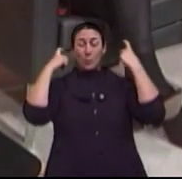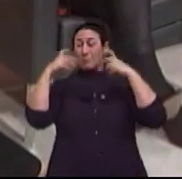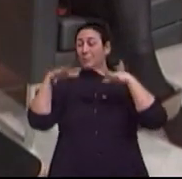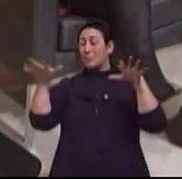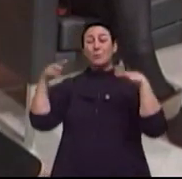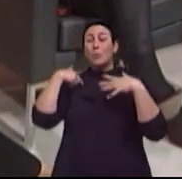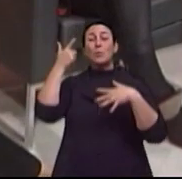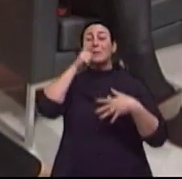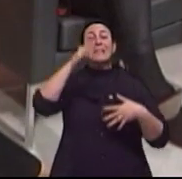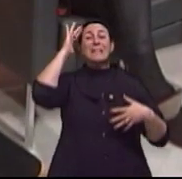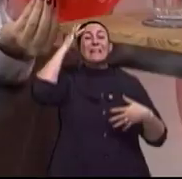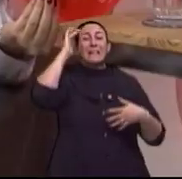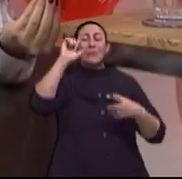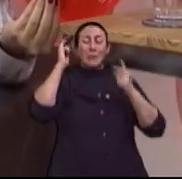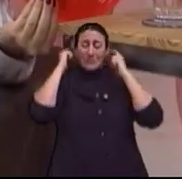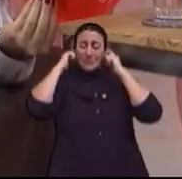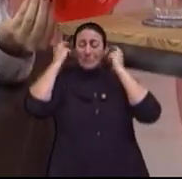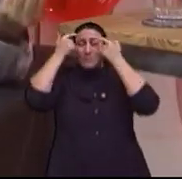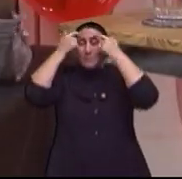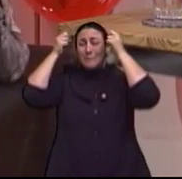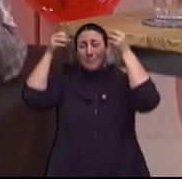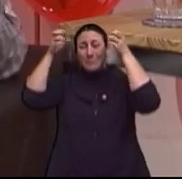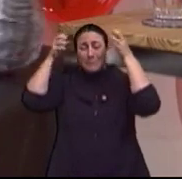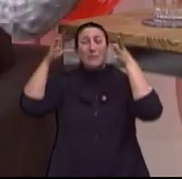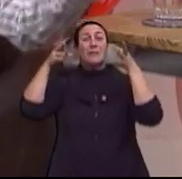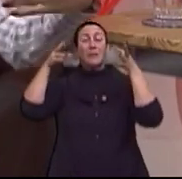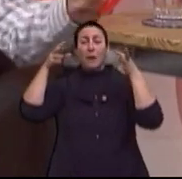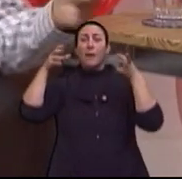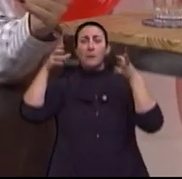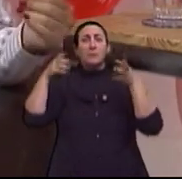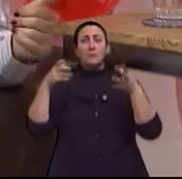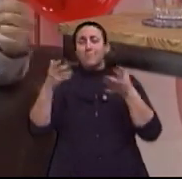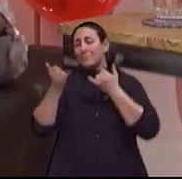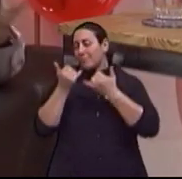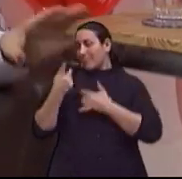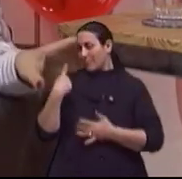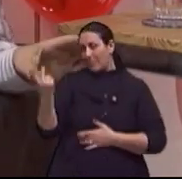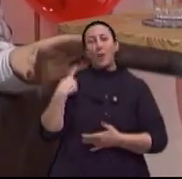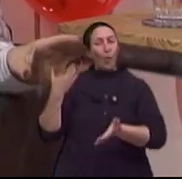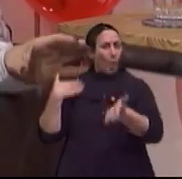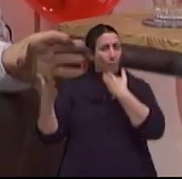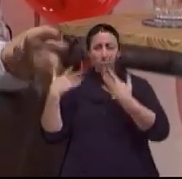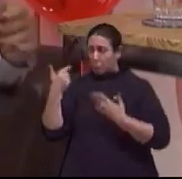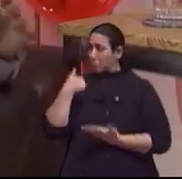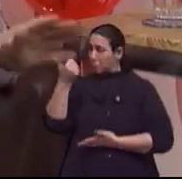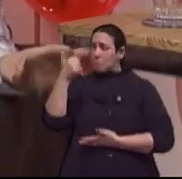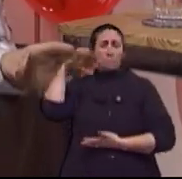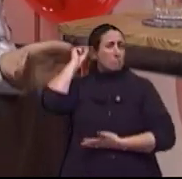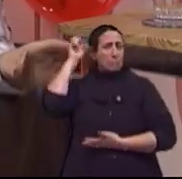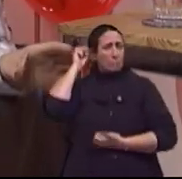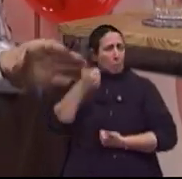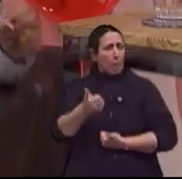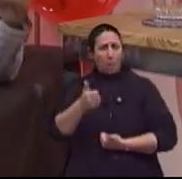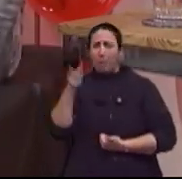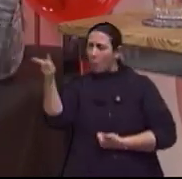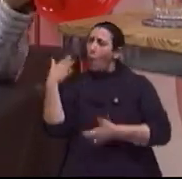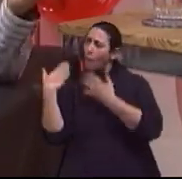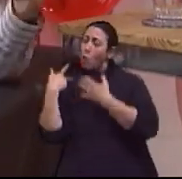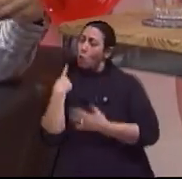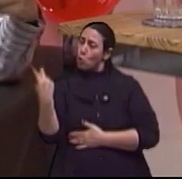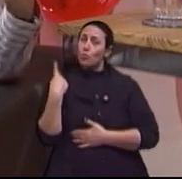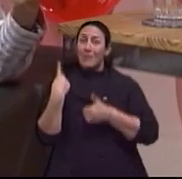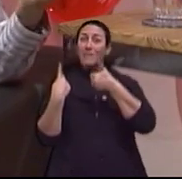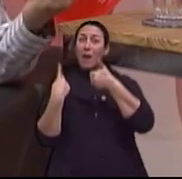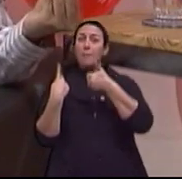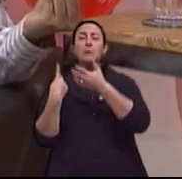entender esse é o primeiro sinal né ah eu nós duas conversando aqui eu escuto tudo eu escuto bem então a